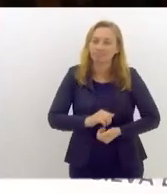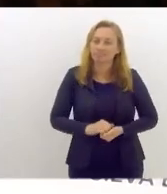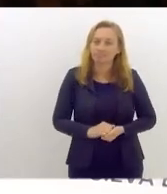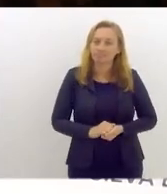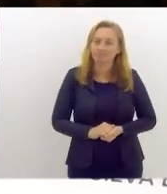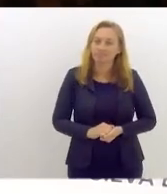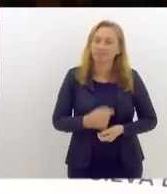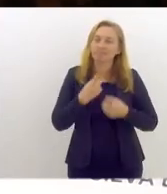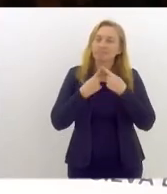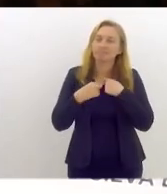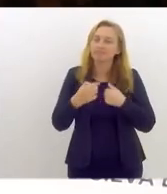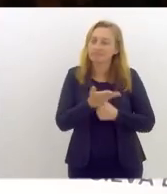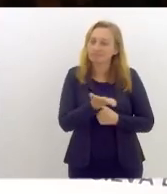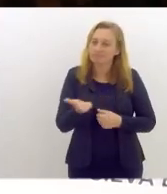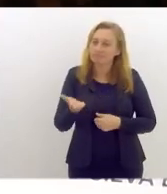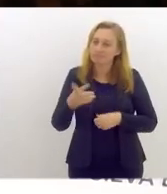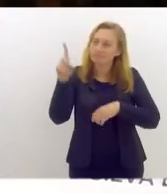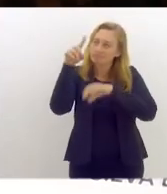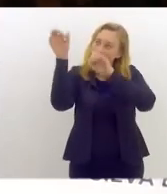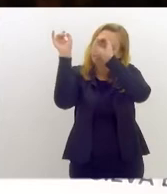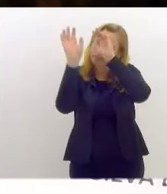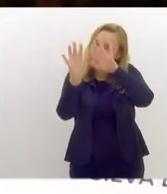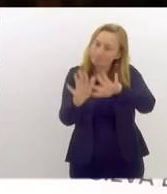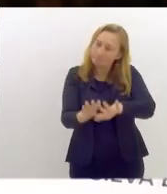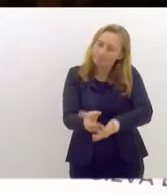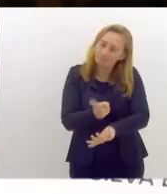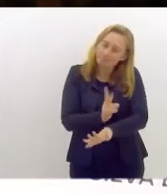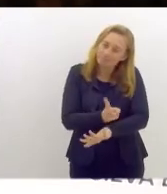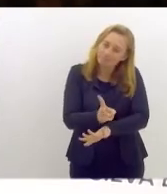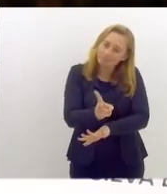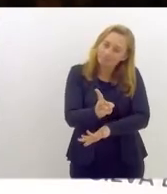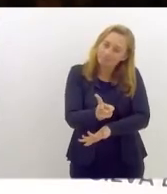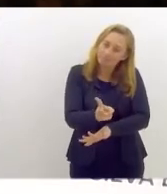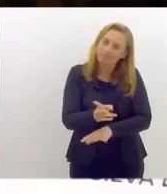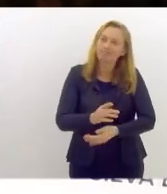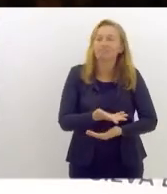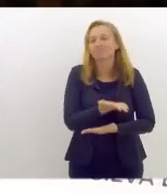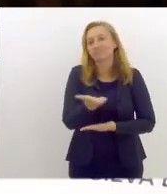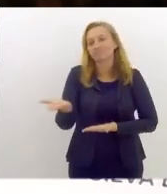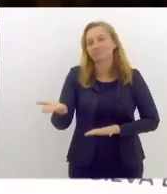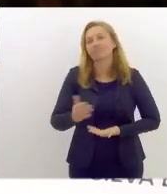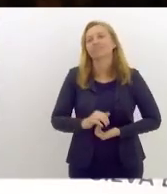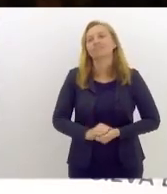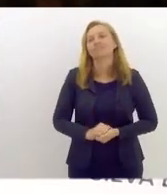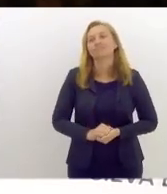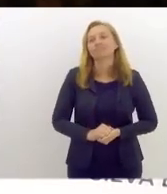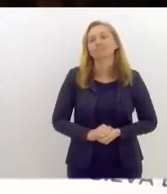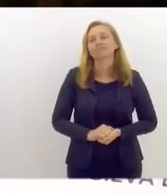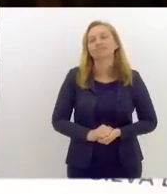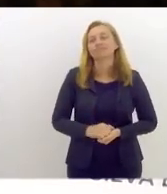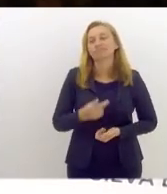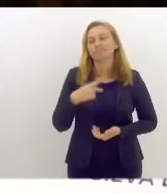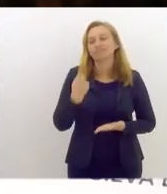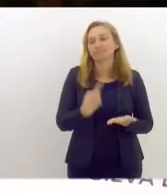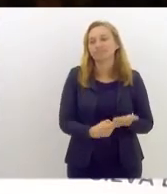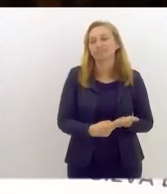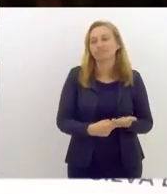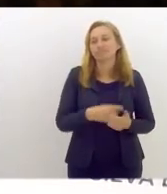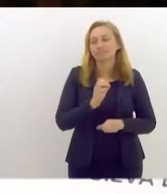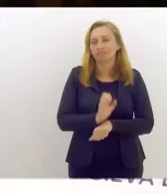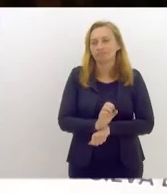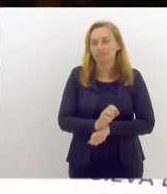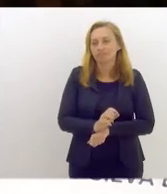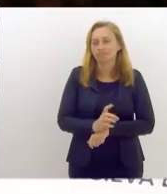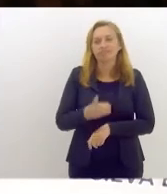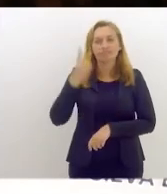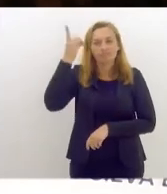desejar para vocês que Deus continue abençoando capacitando a todos vocês e reafirmar meu compromisso com o estado como